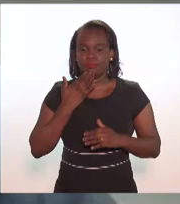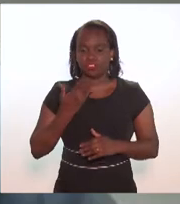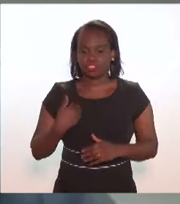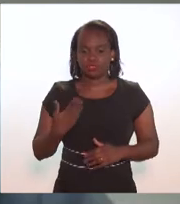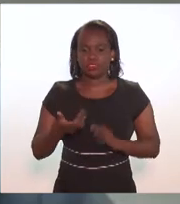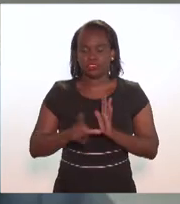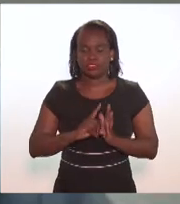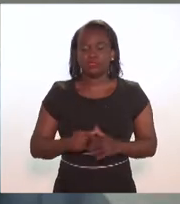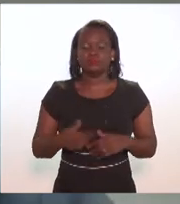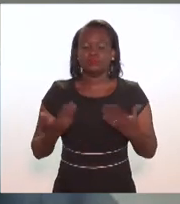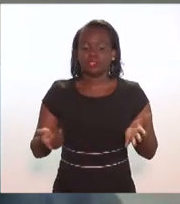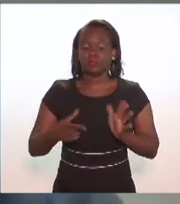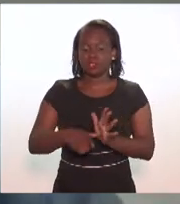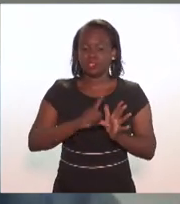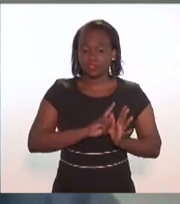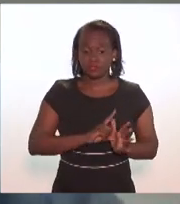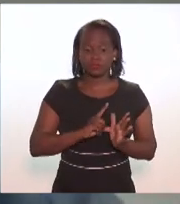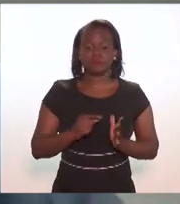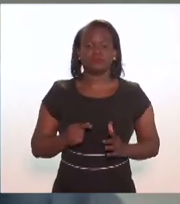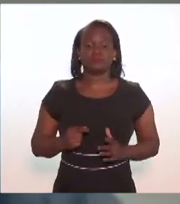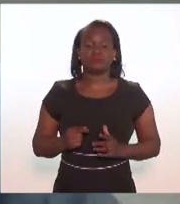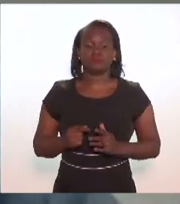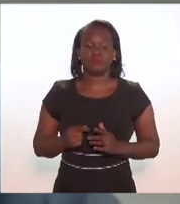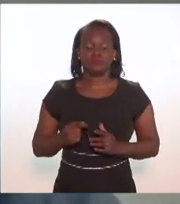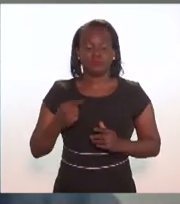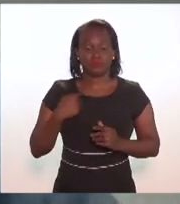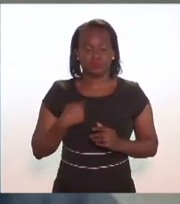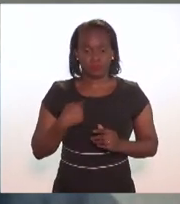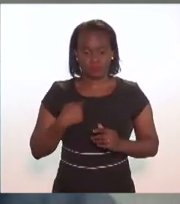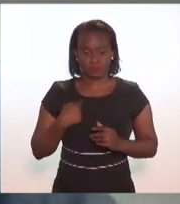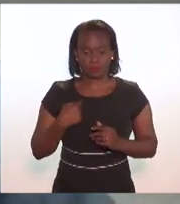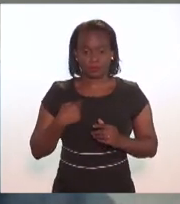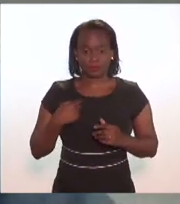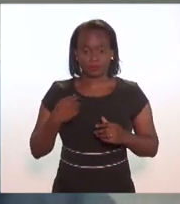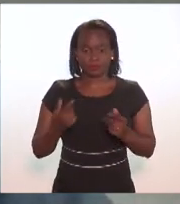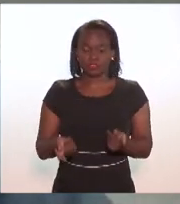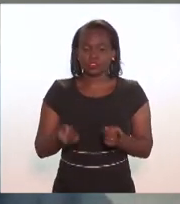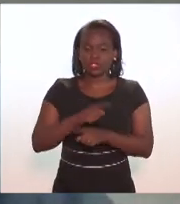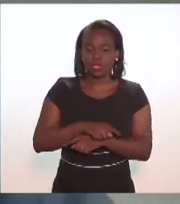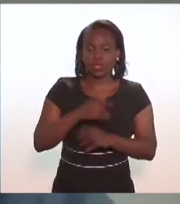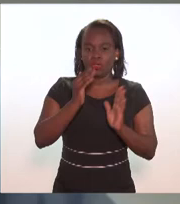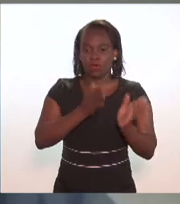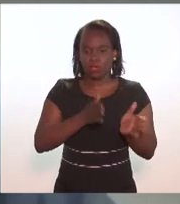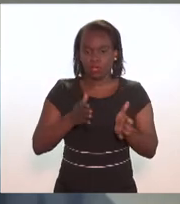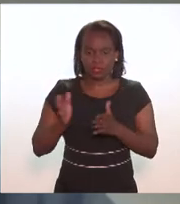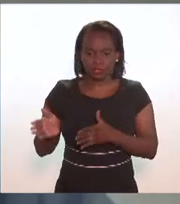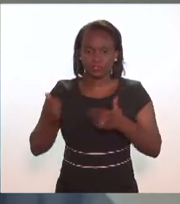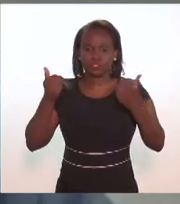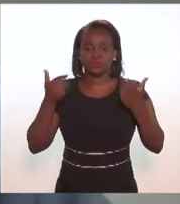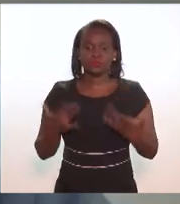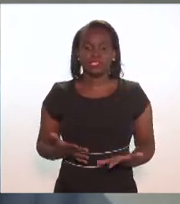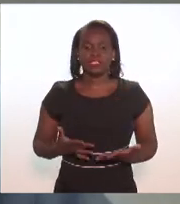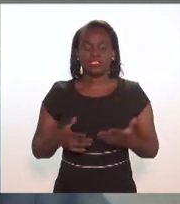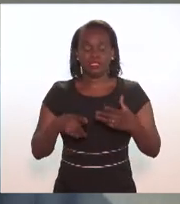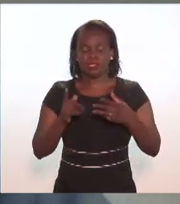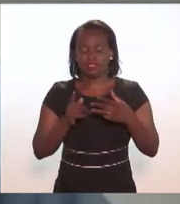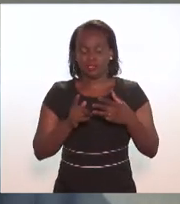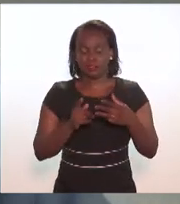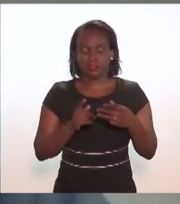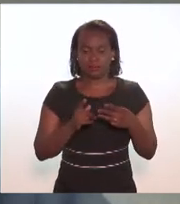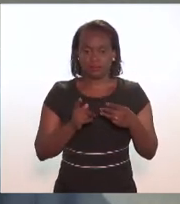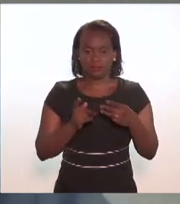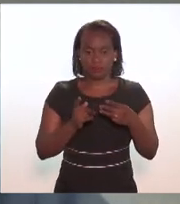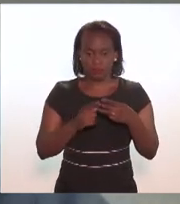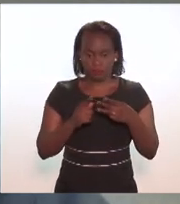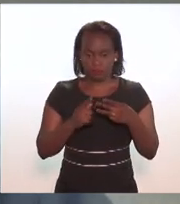Antes de fazer isso, deputado, eu inverto a ordem e falo da segunda convocação, do